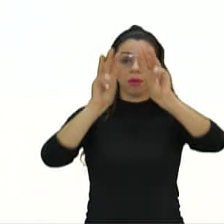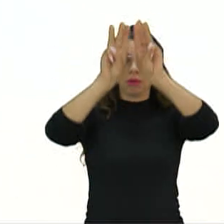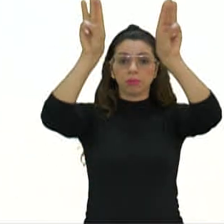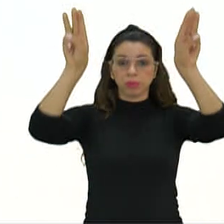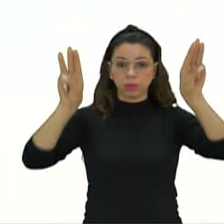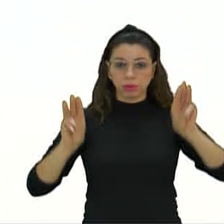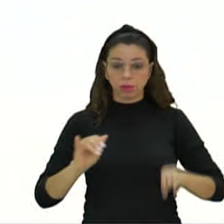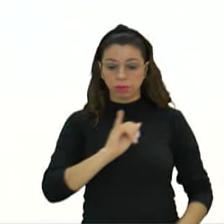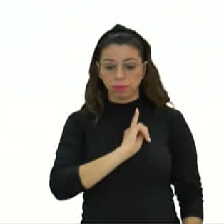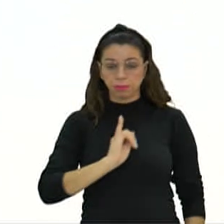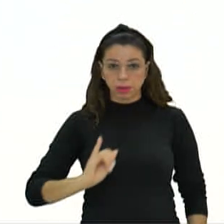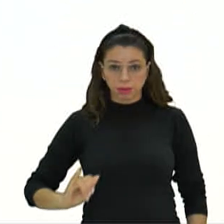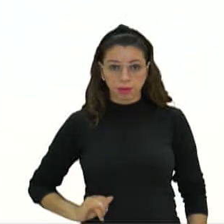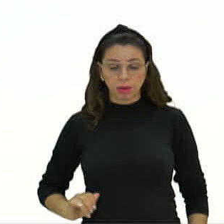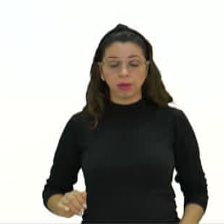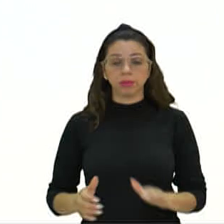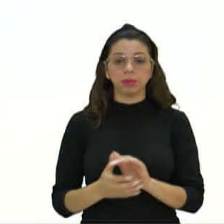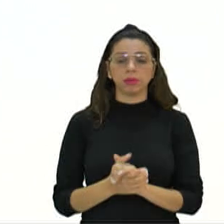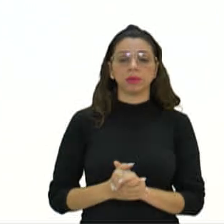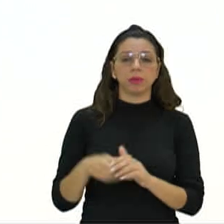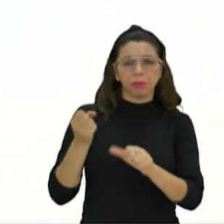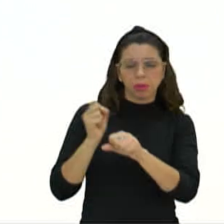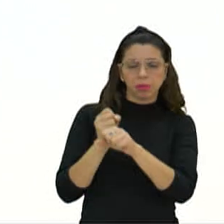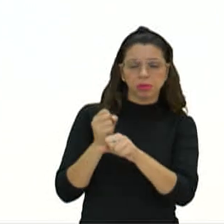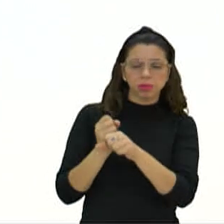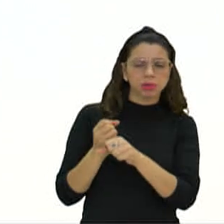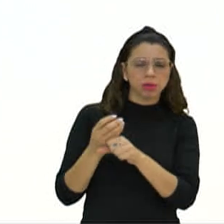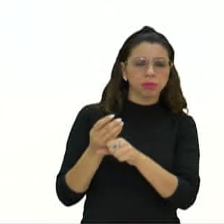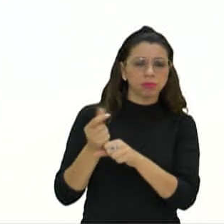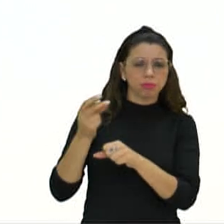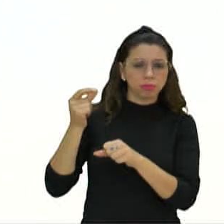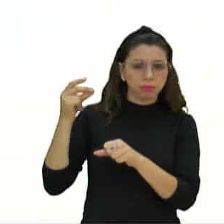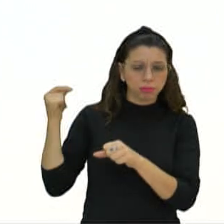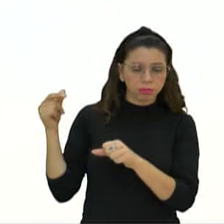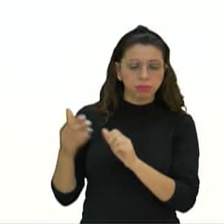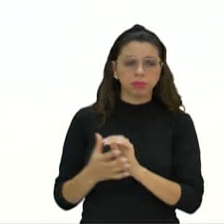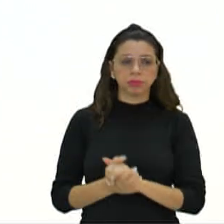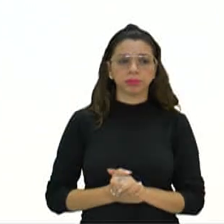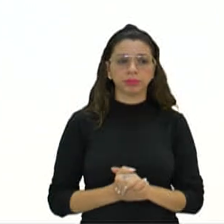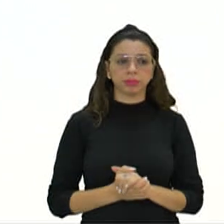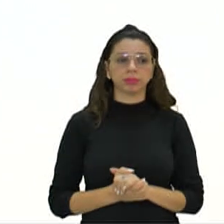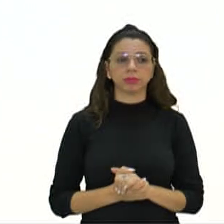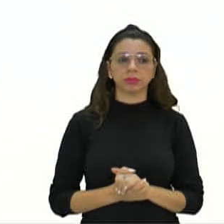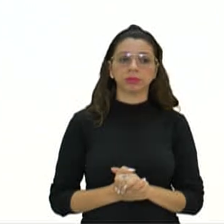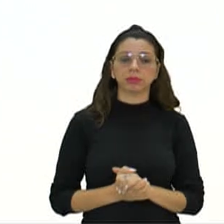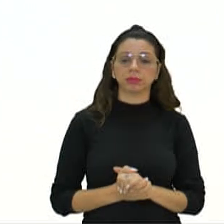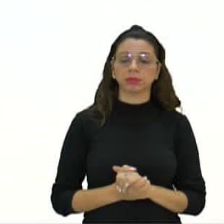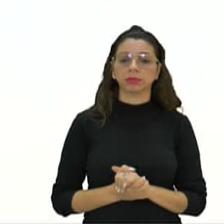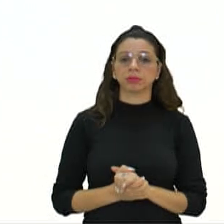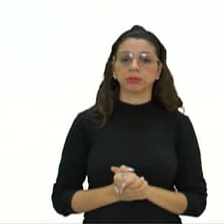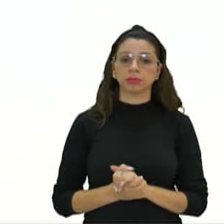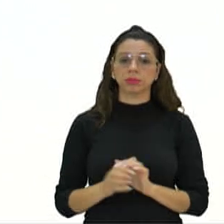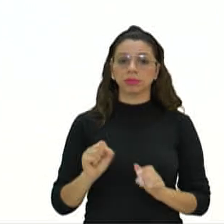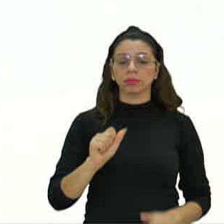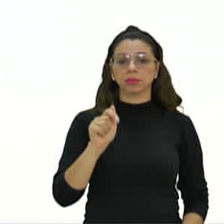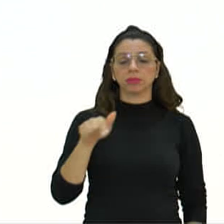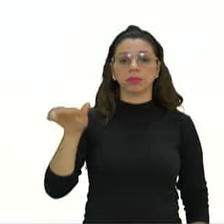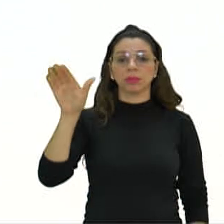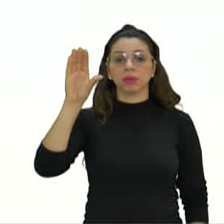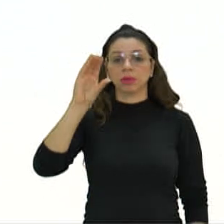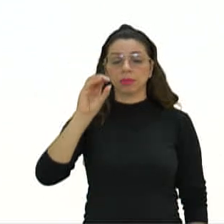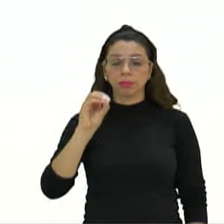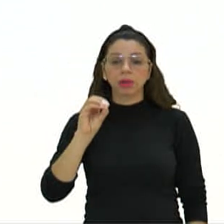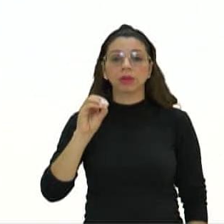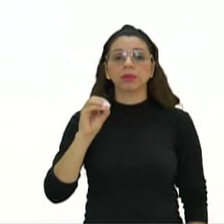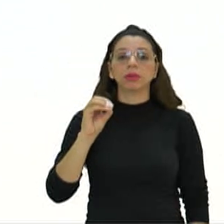de Petrópolis, que está uma construção bem antiga aqui embaixo, tá? São Pedro de Alcântara Cathedral, a